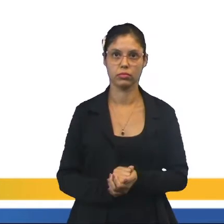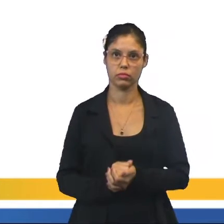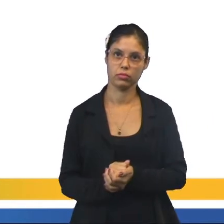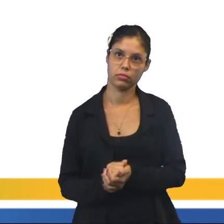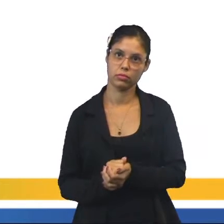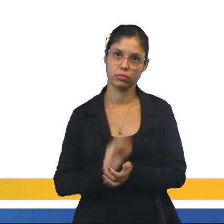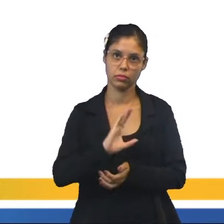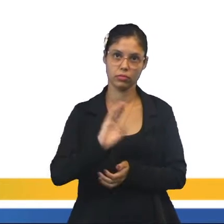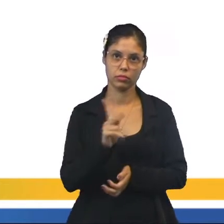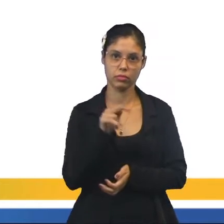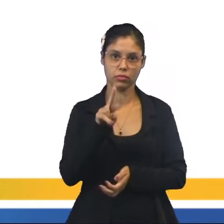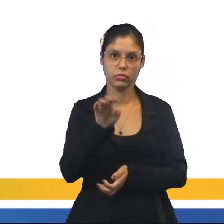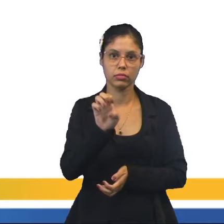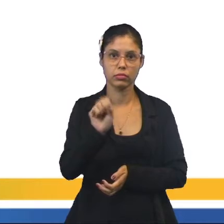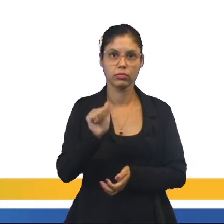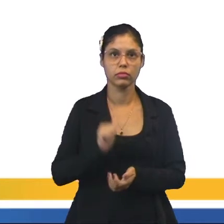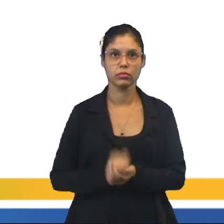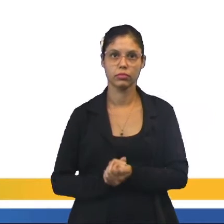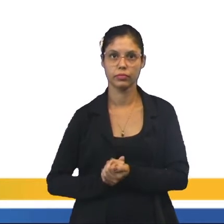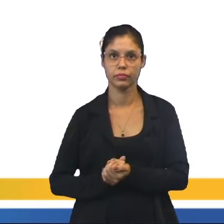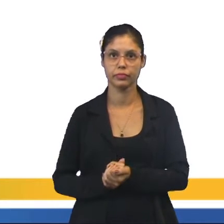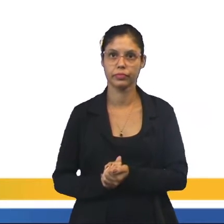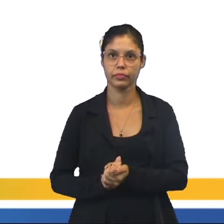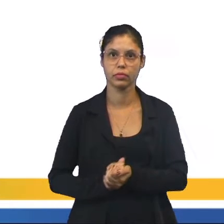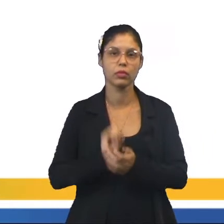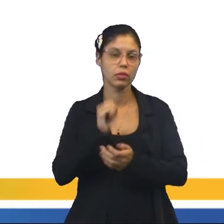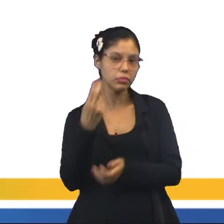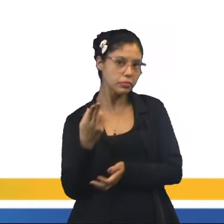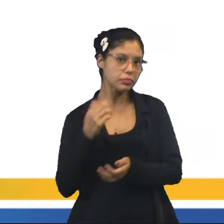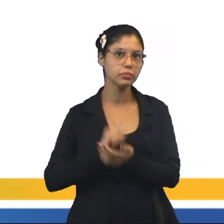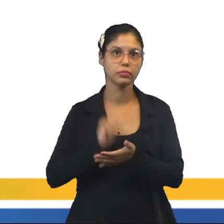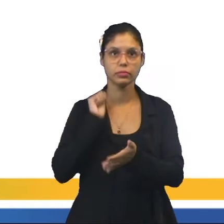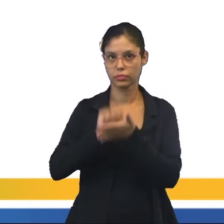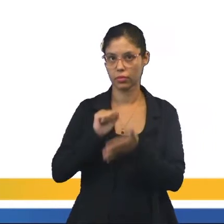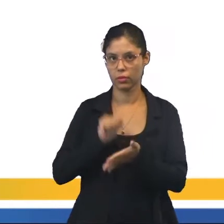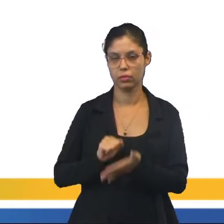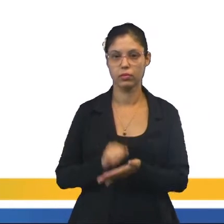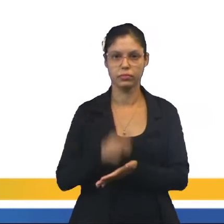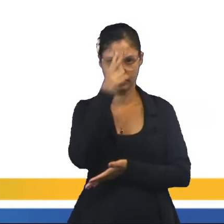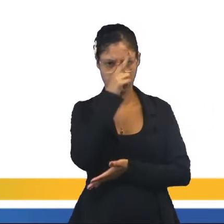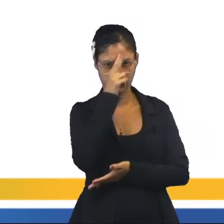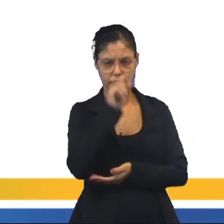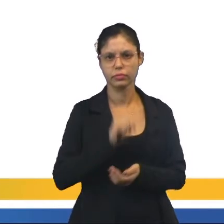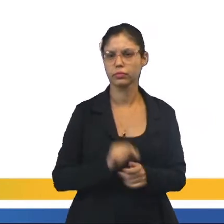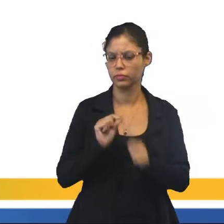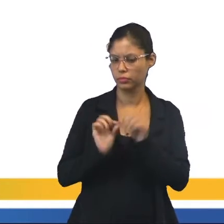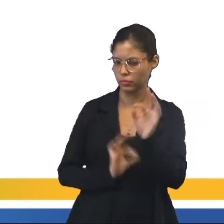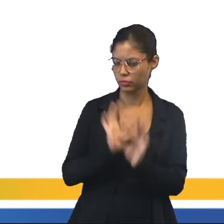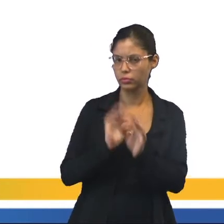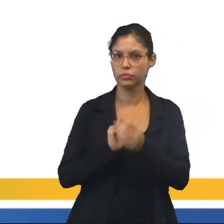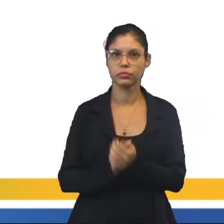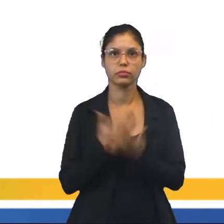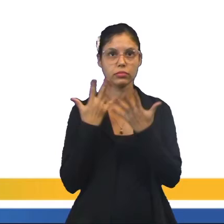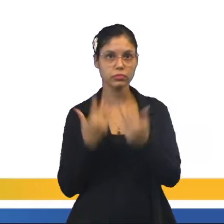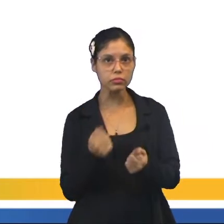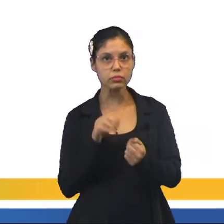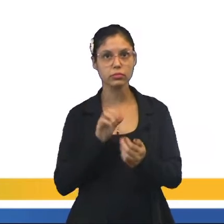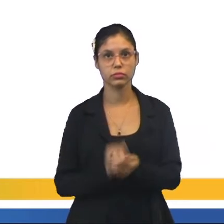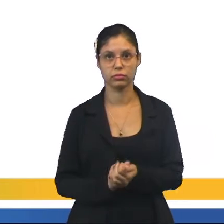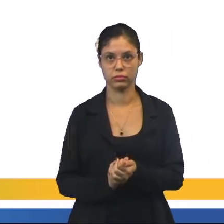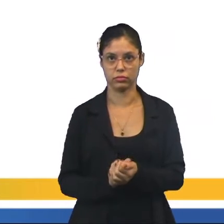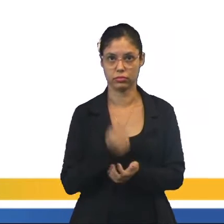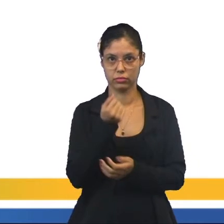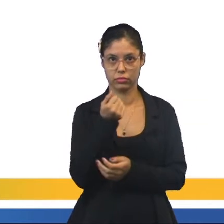acertos para o número total de chutes. Ou seja, vocês lembram que ele fez o quê?